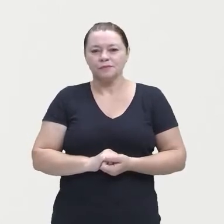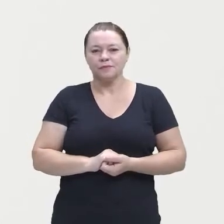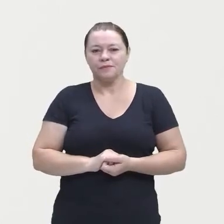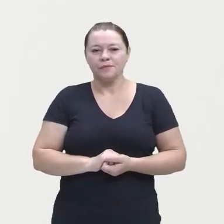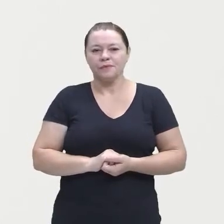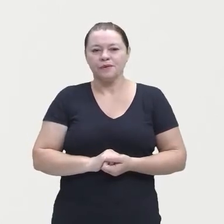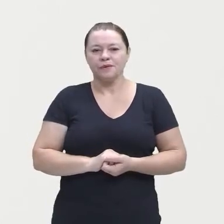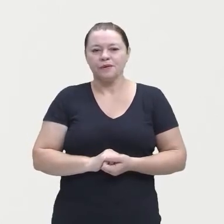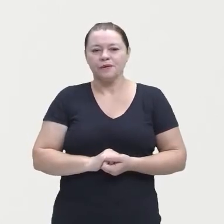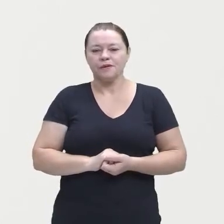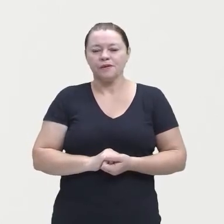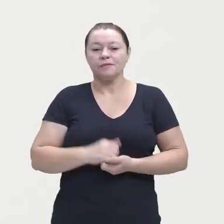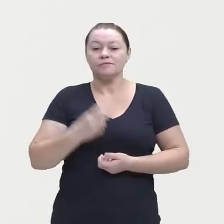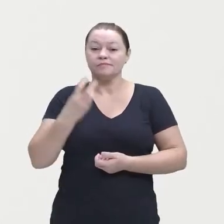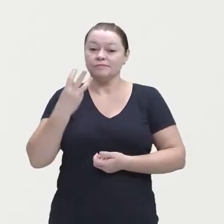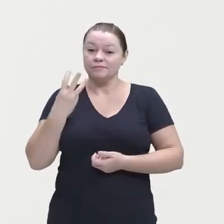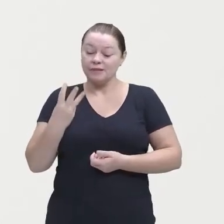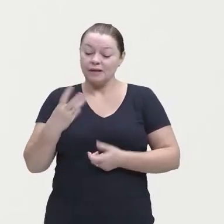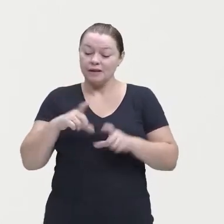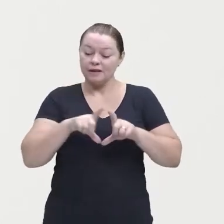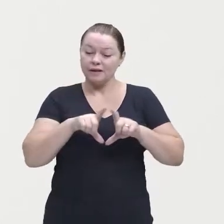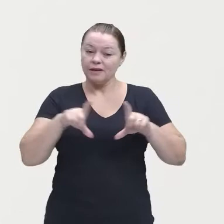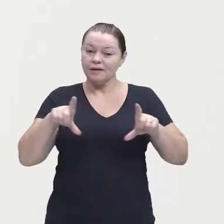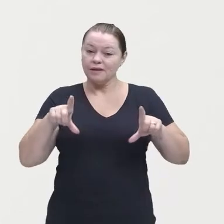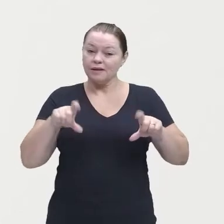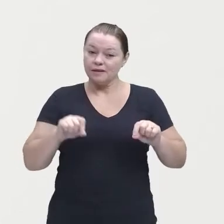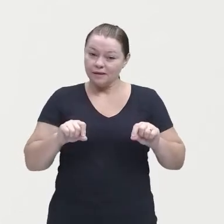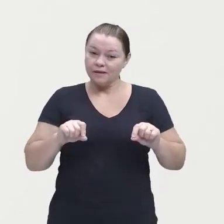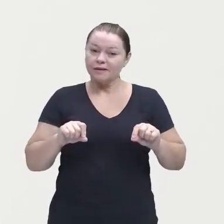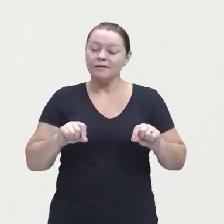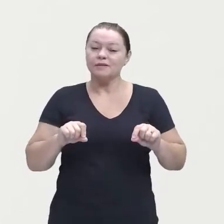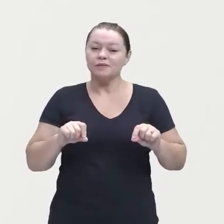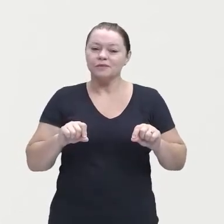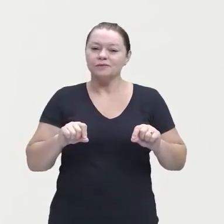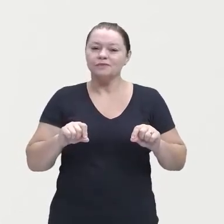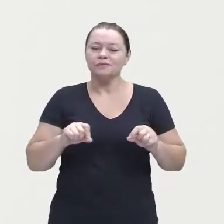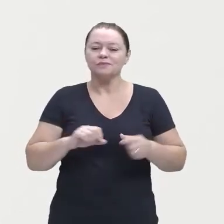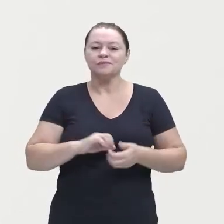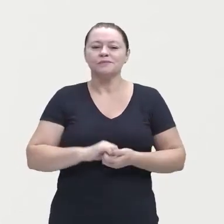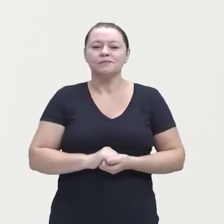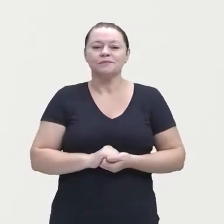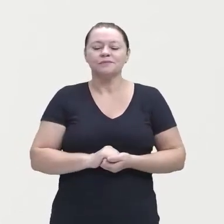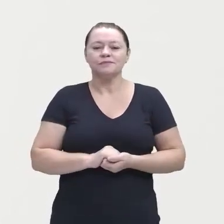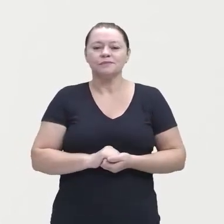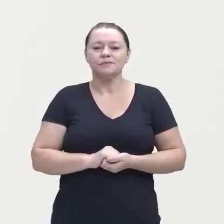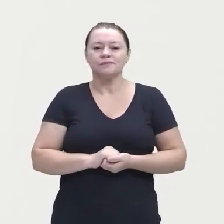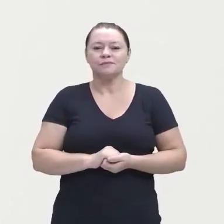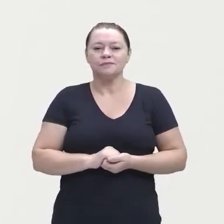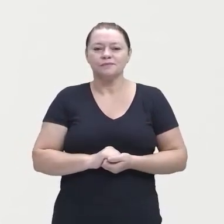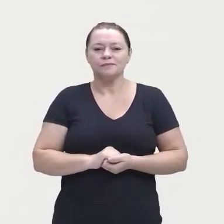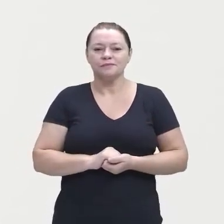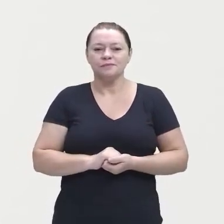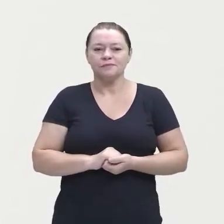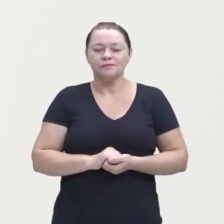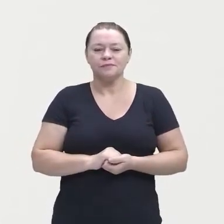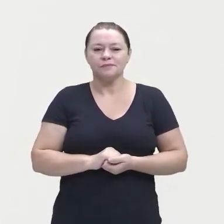2, 3. Retângulo 3.